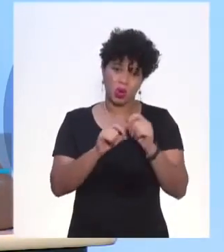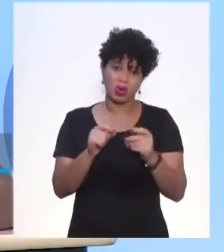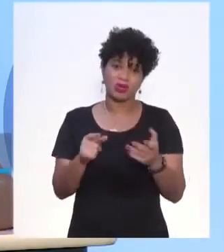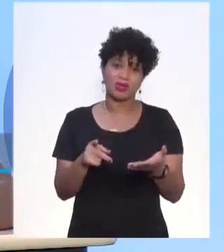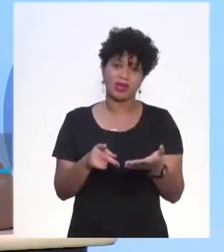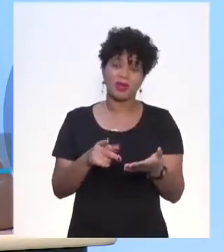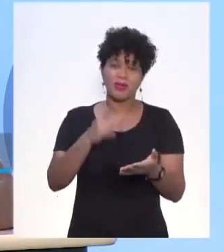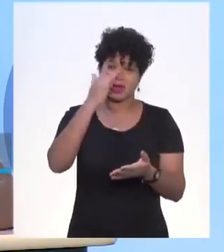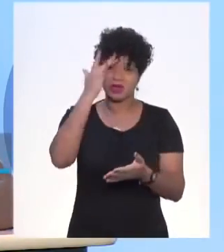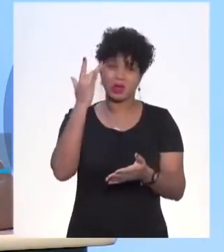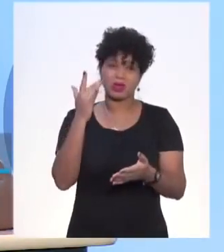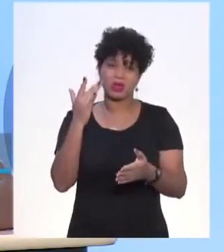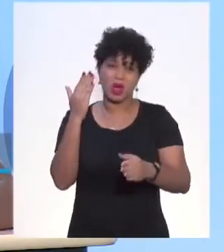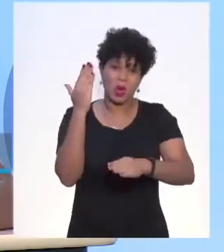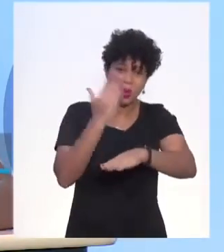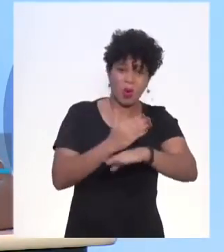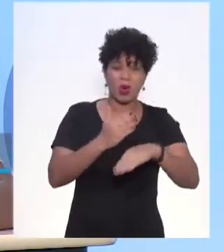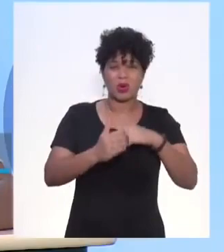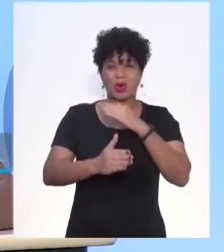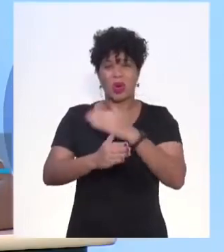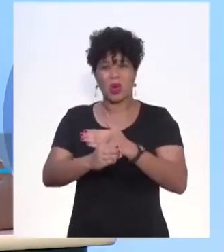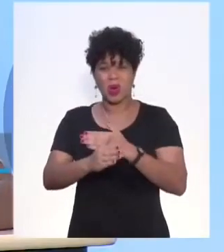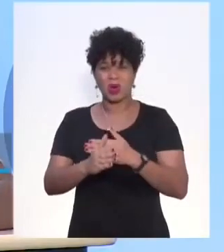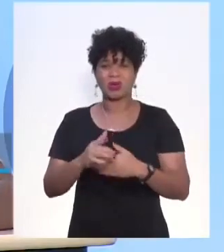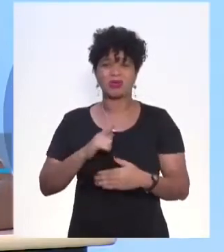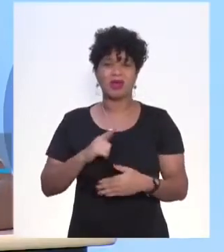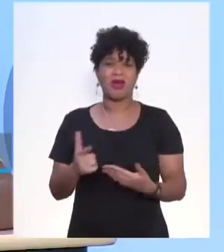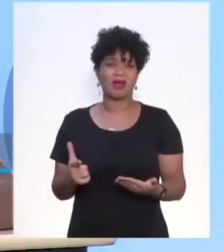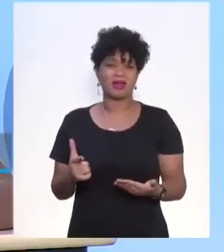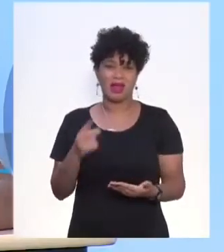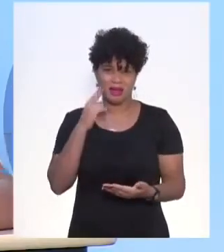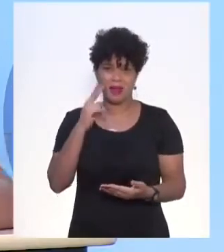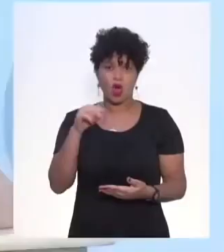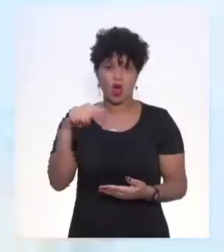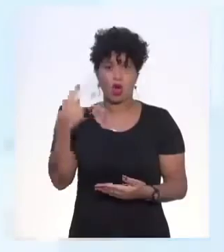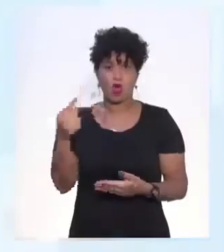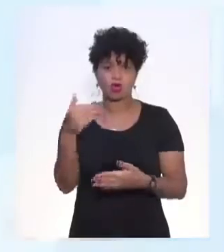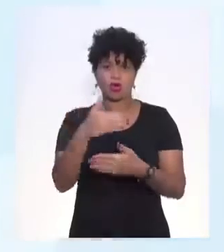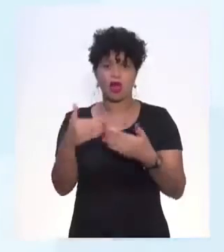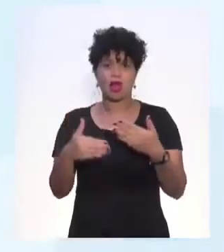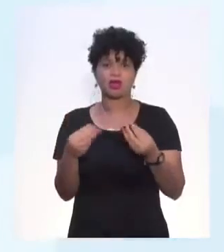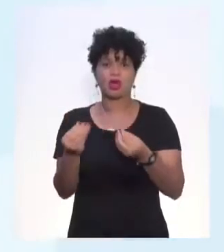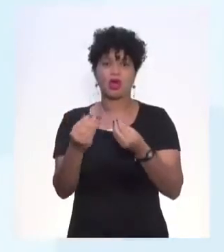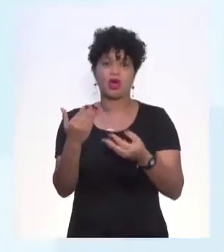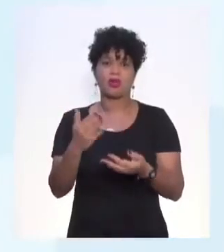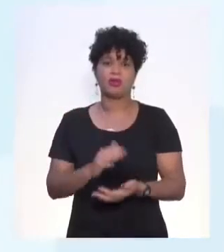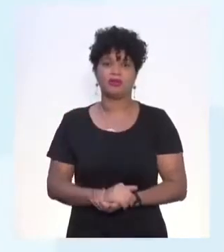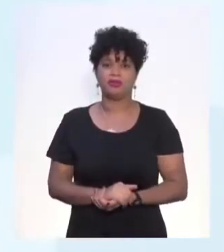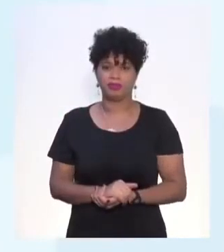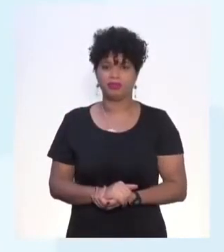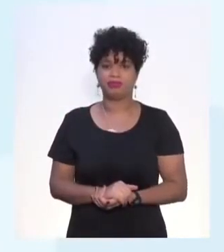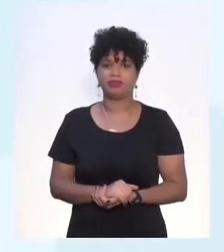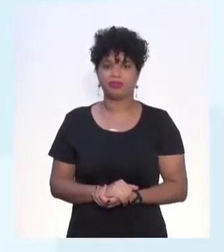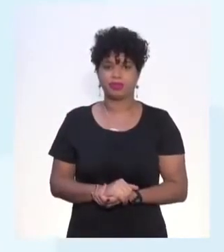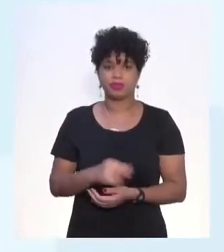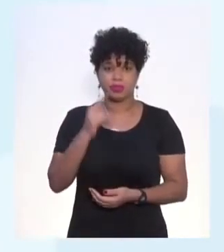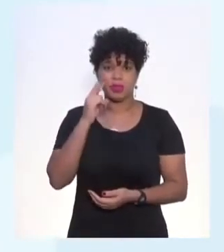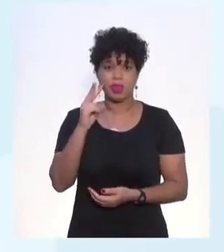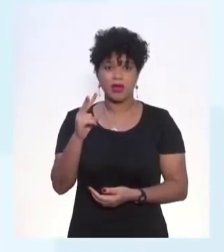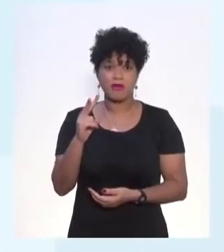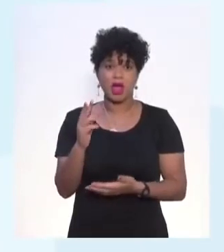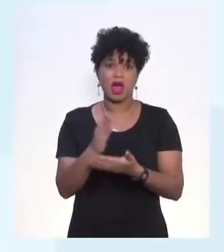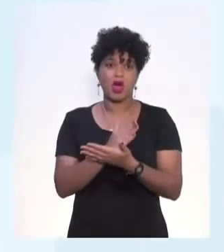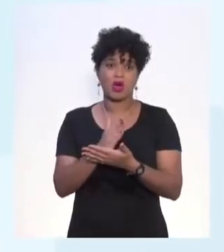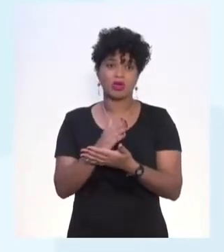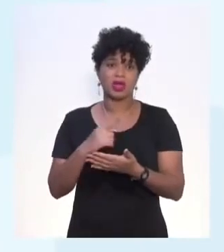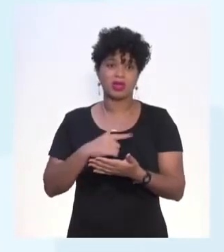em mutilações, como vocês vão ver aí na próxima imagem, né? No nosso próximo slide, vou pedir para colocar aí na tela. Então vocês vejam, né, na